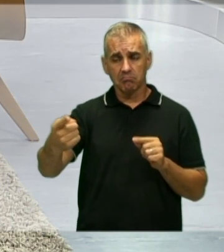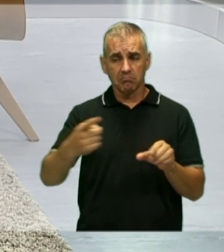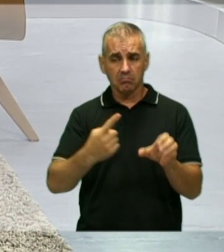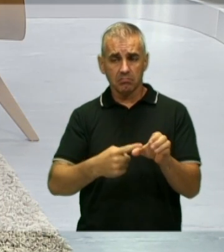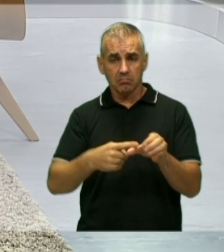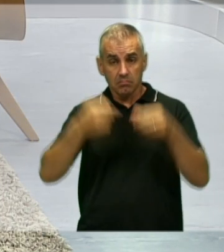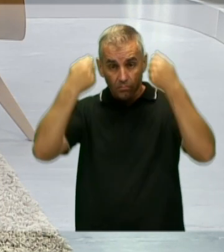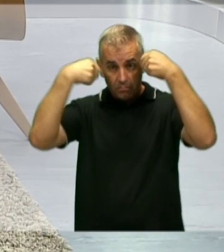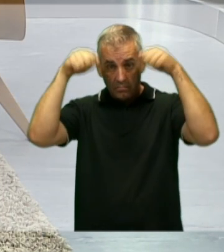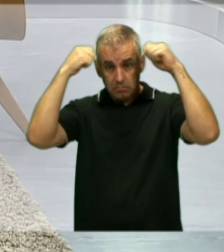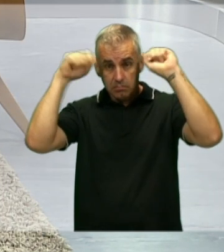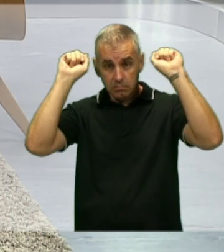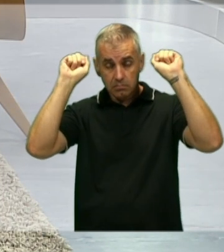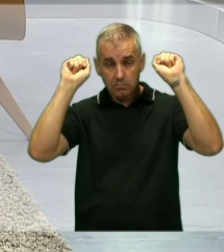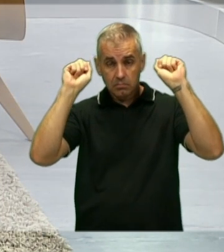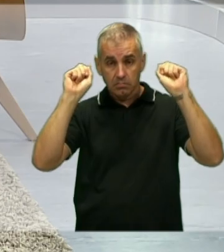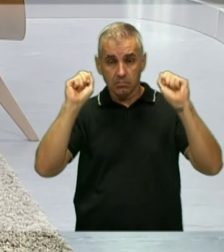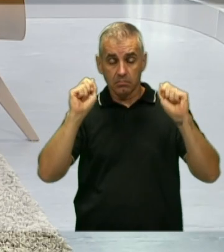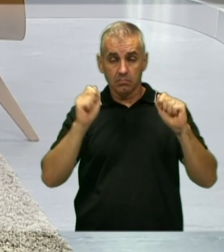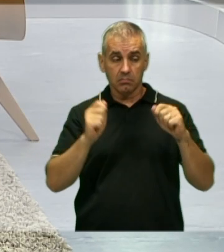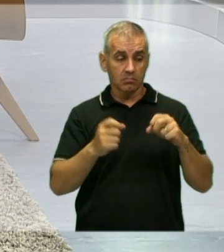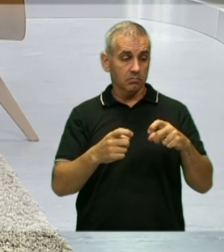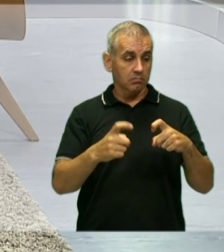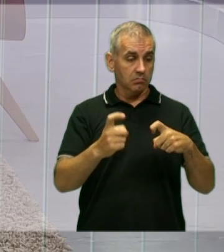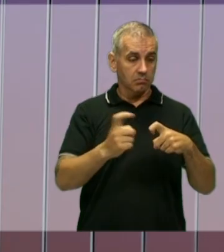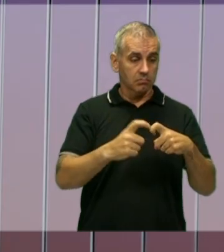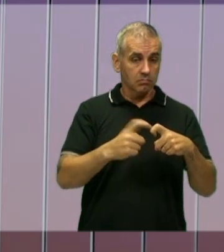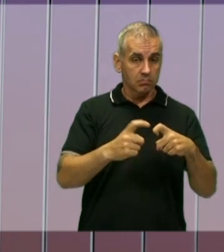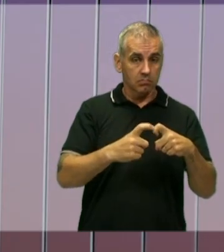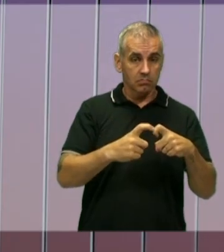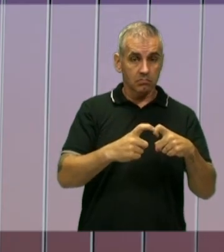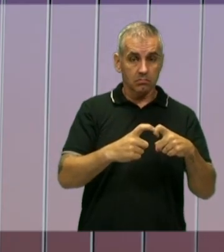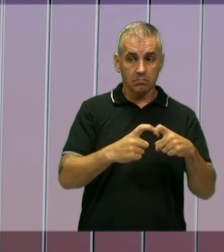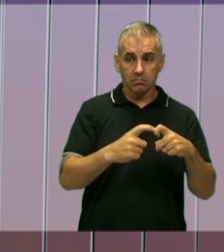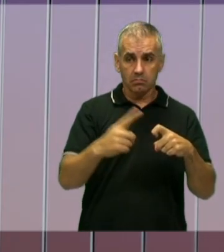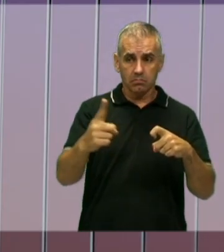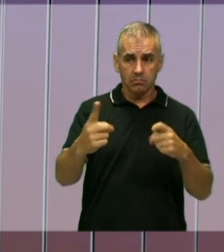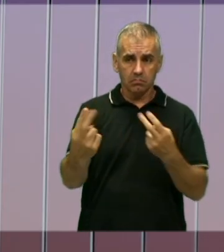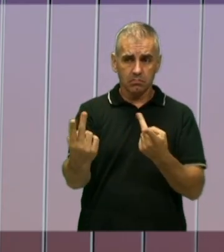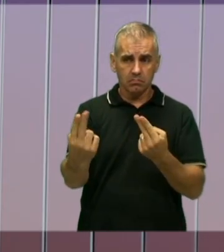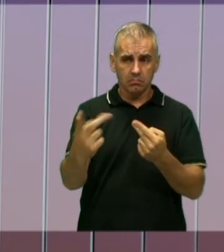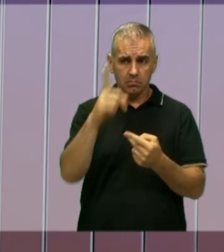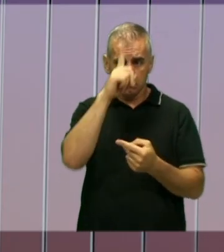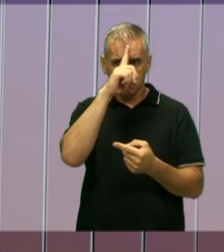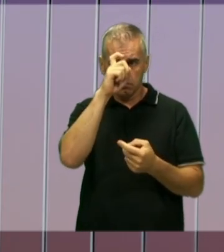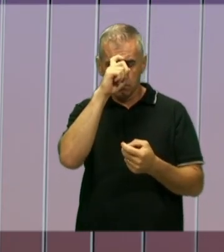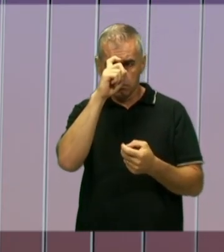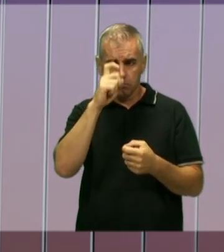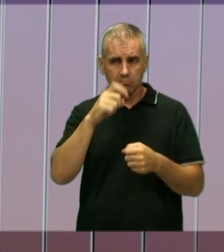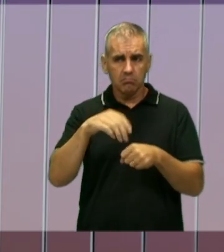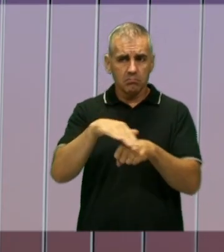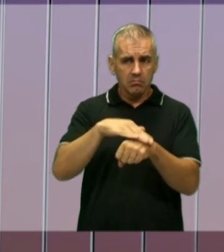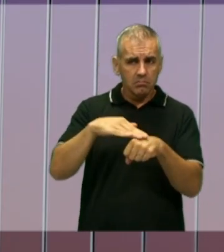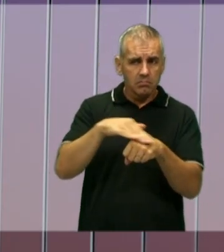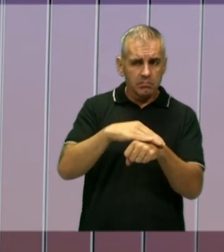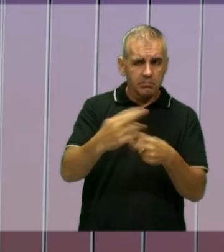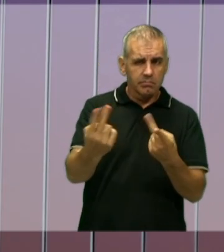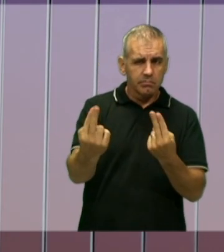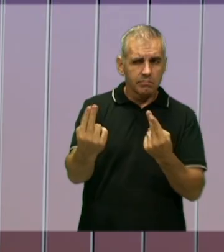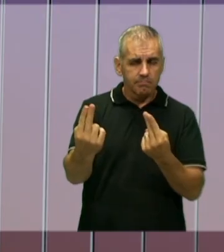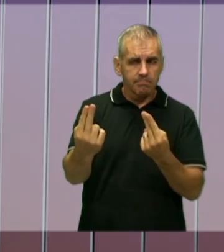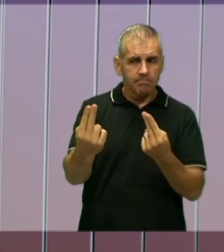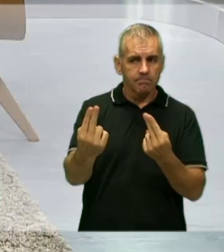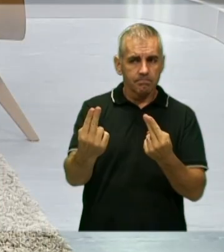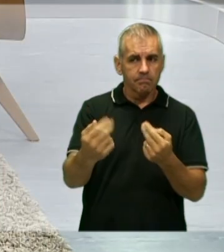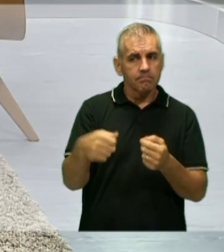direta com o médico da Sala Vermelha do Marieta. Por quê? Porque ambos têm a mesma especialidade. Então ambos conseguem falar na mesma linha, sobre os mesmos aspectos. Consegue